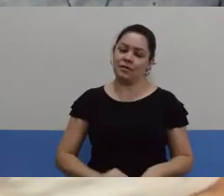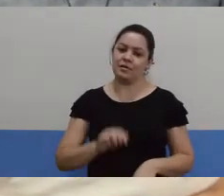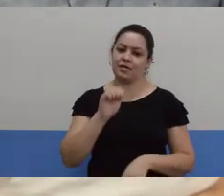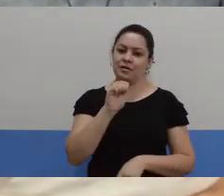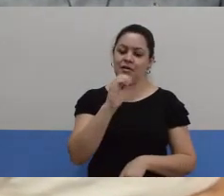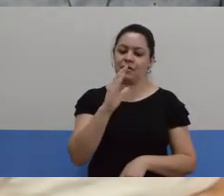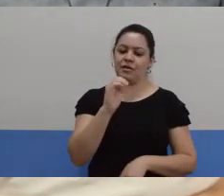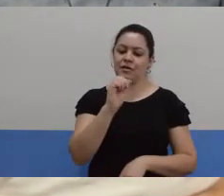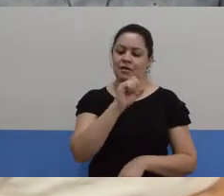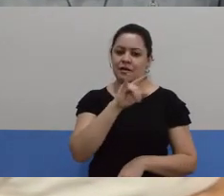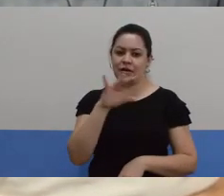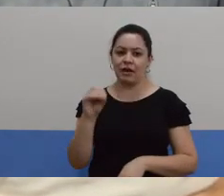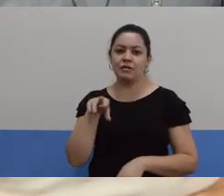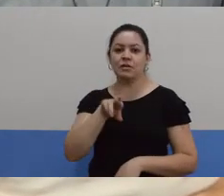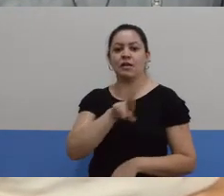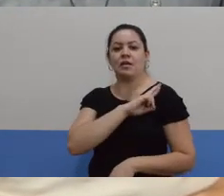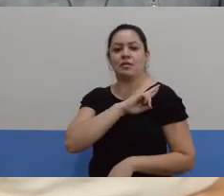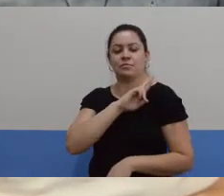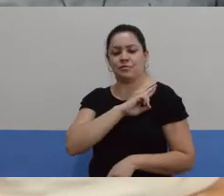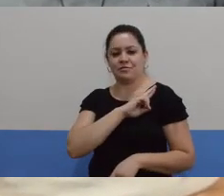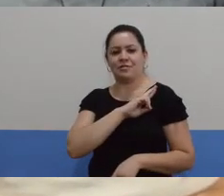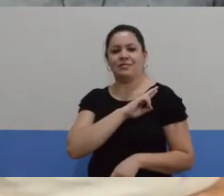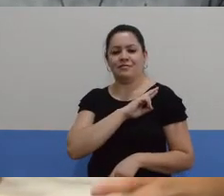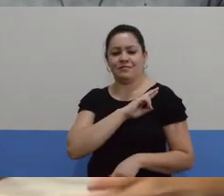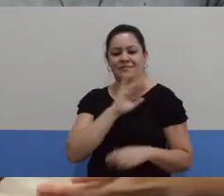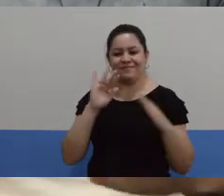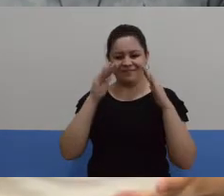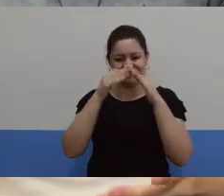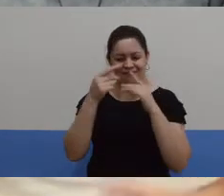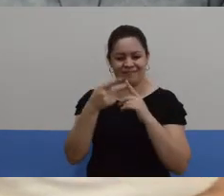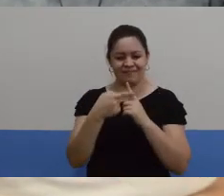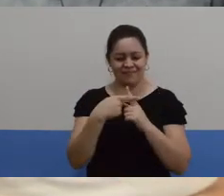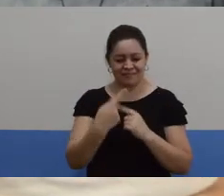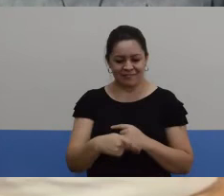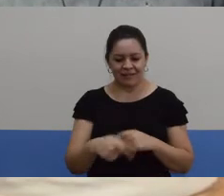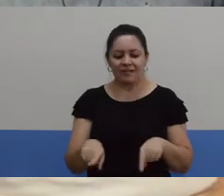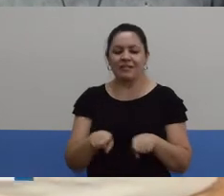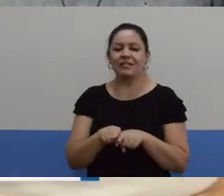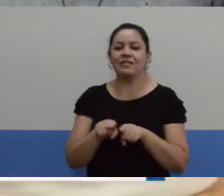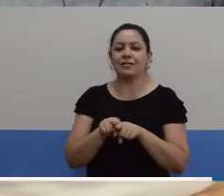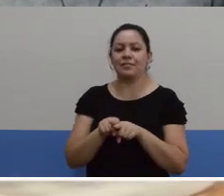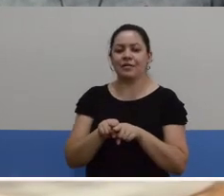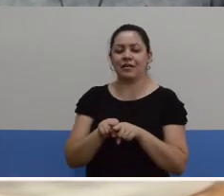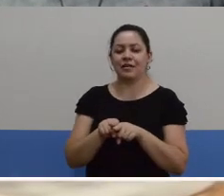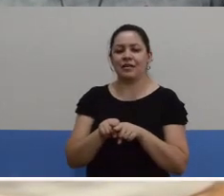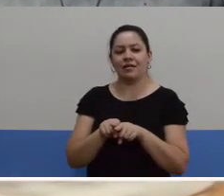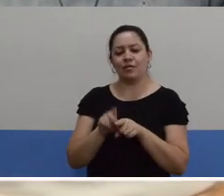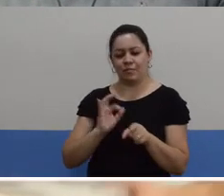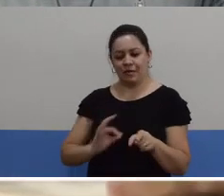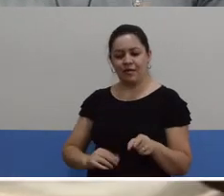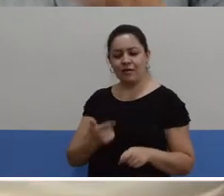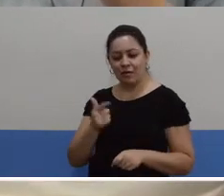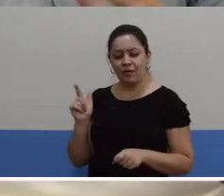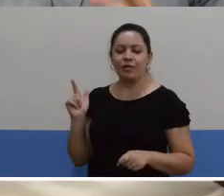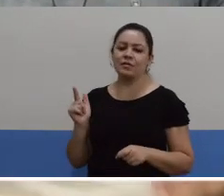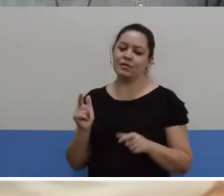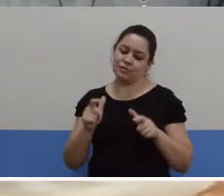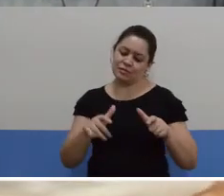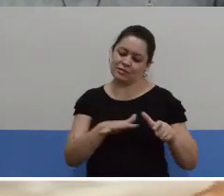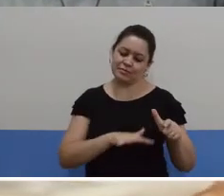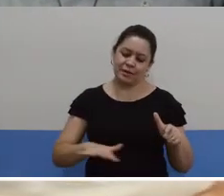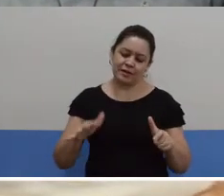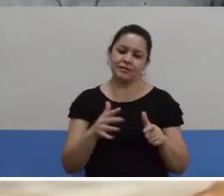do santuário. Também Padre Chicó, vigário, que cederam este espaço para as transmissões. E agradecemos a você que